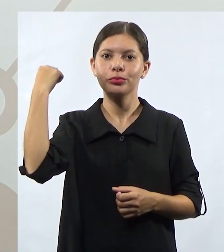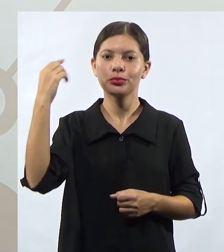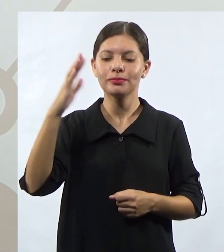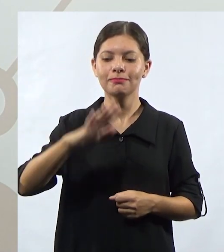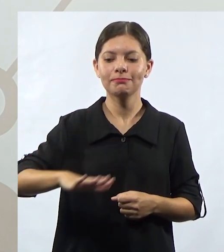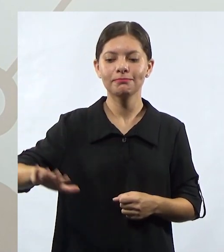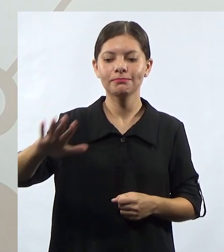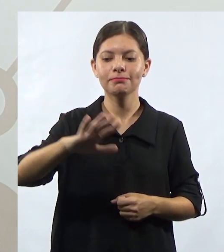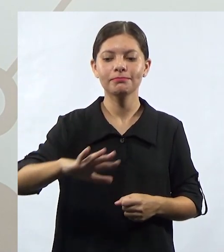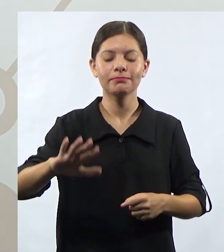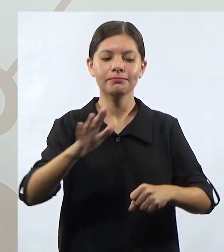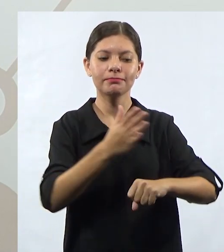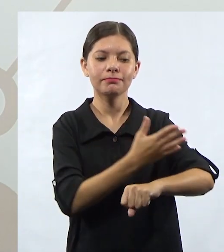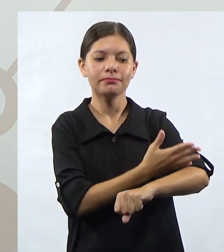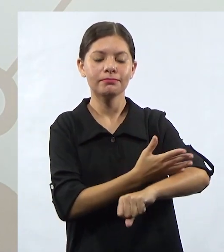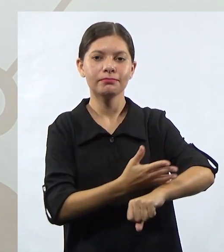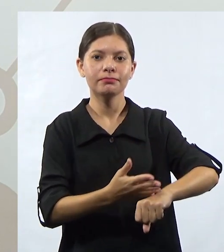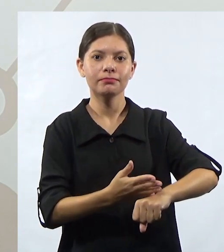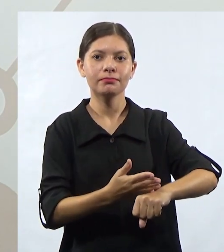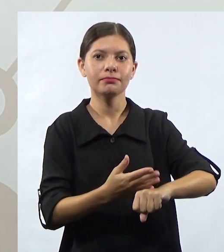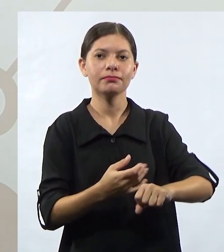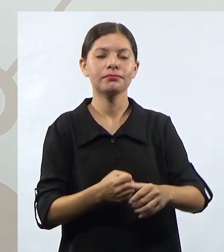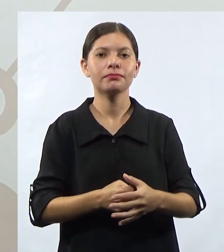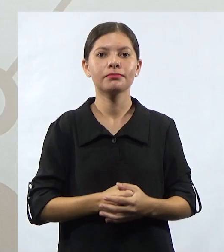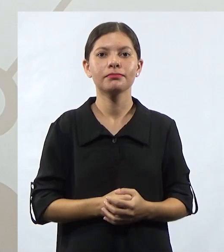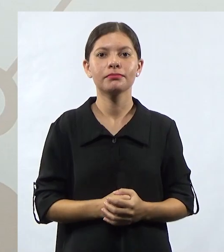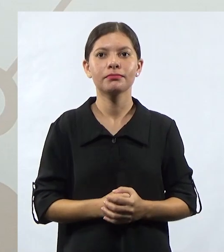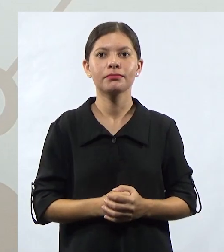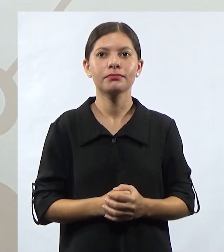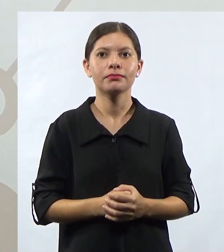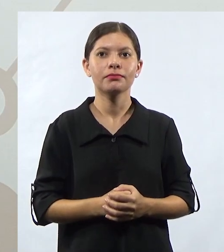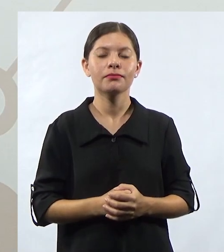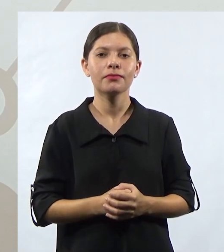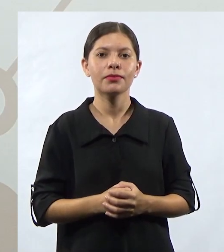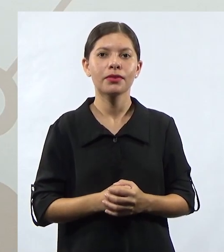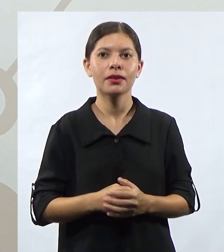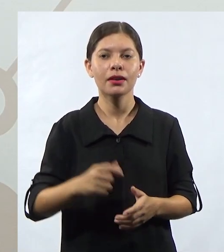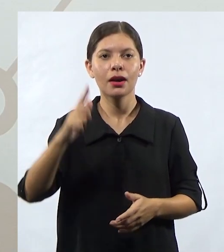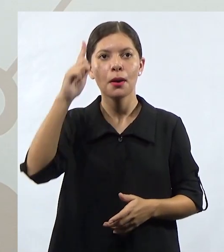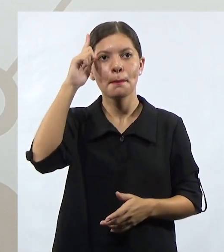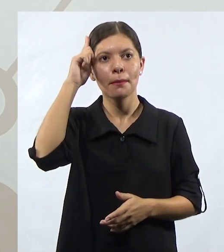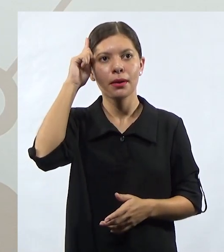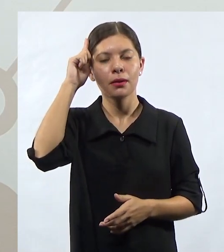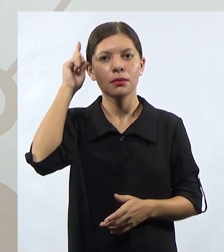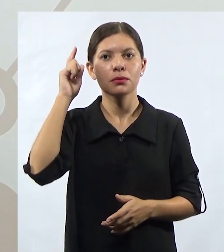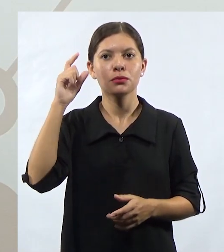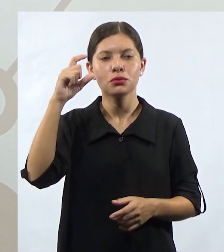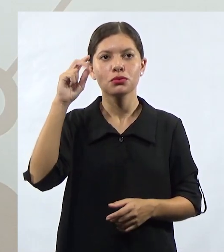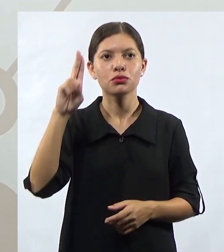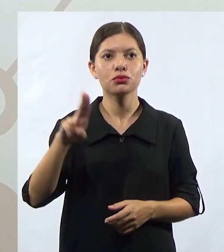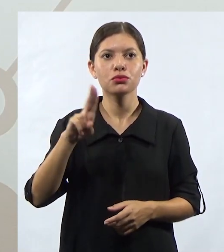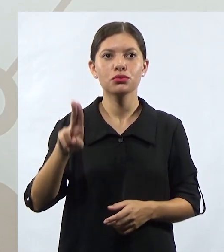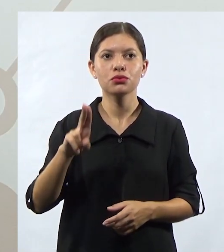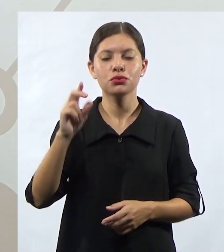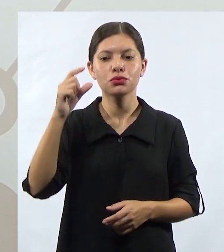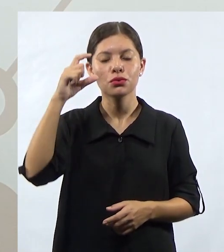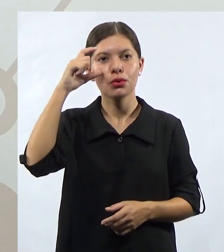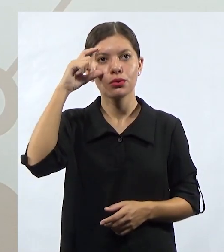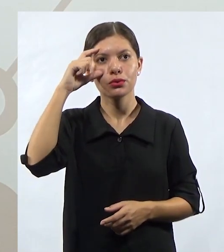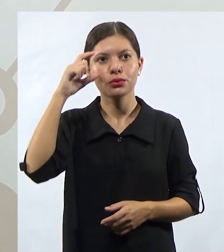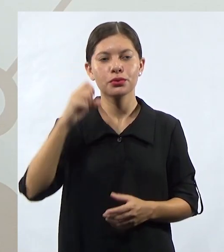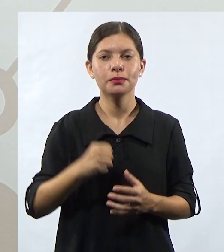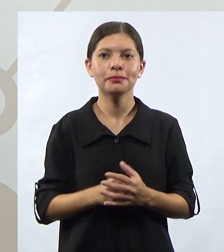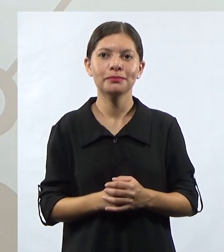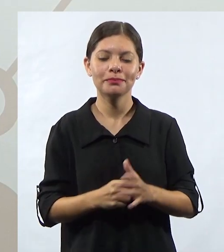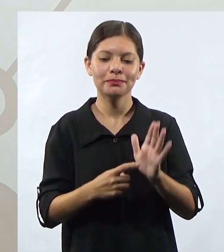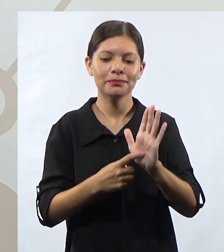parede branca com círculos cinzas interconectados. Tenho cabelos lisos e uso óculos. Agora sim, vamos passar para a